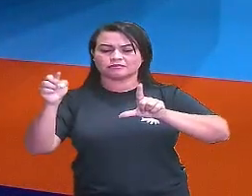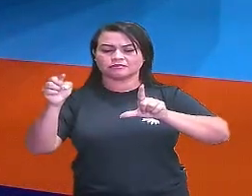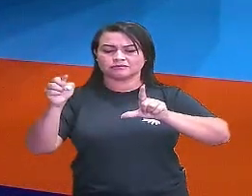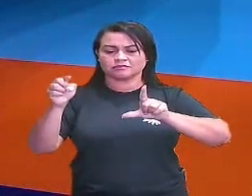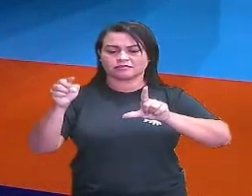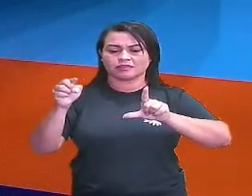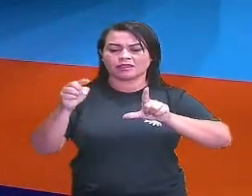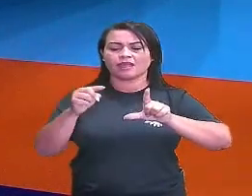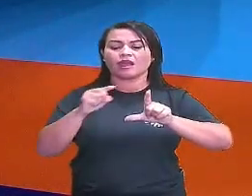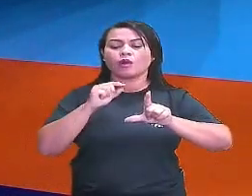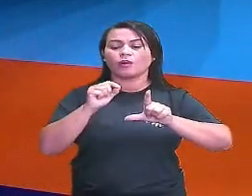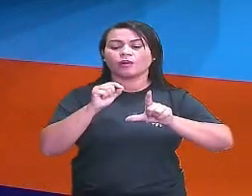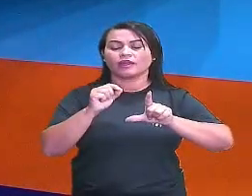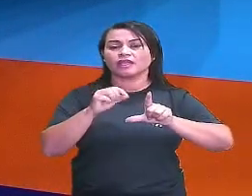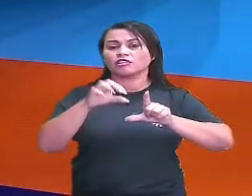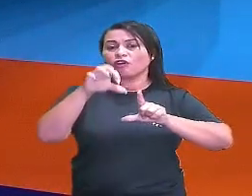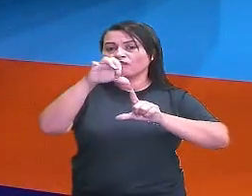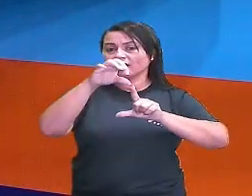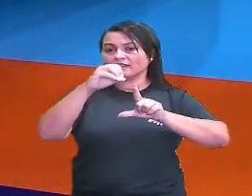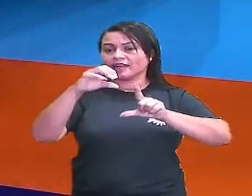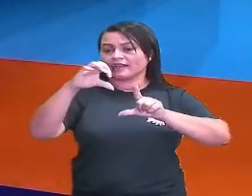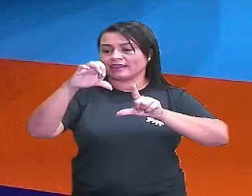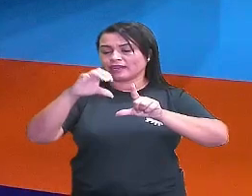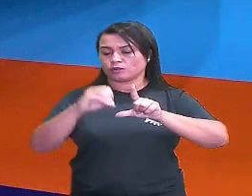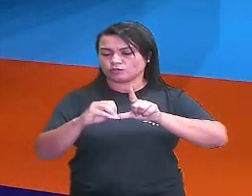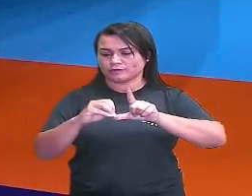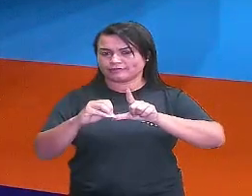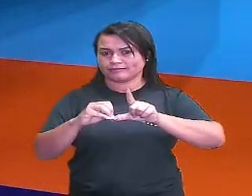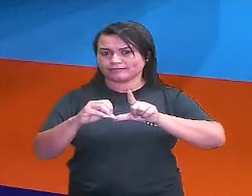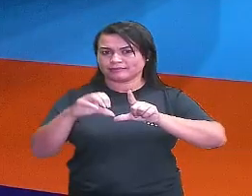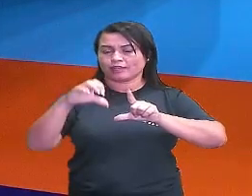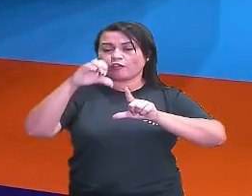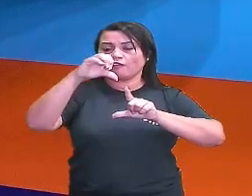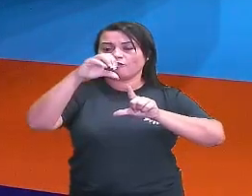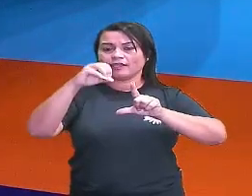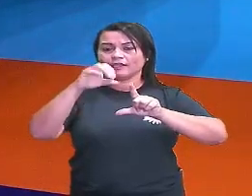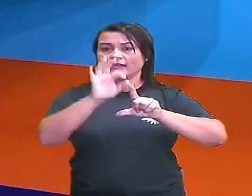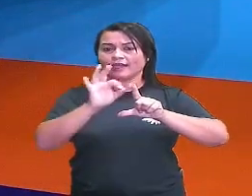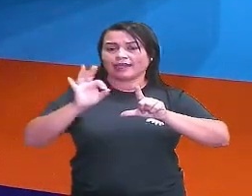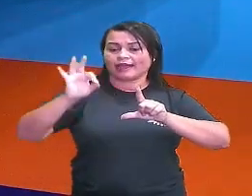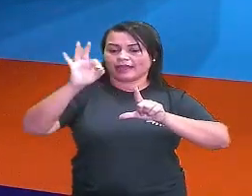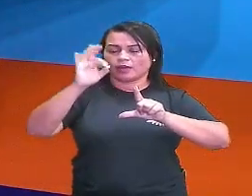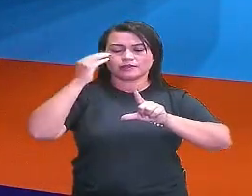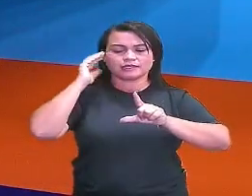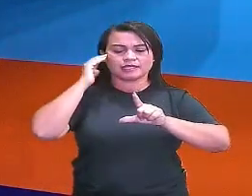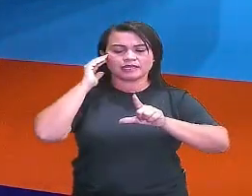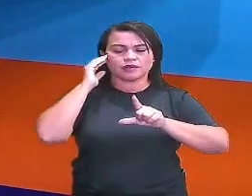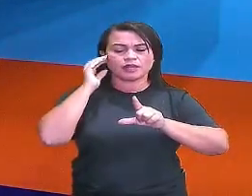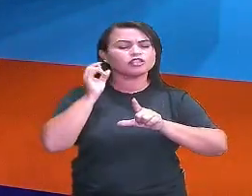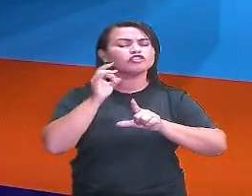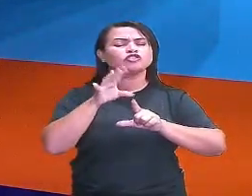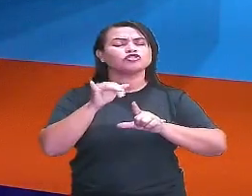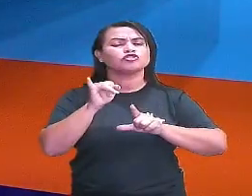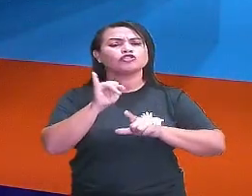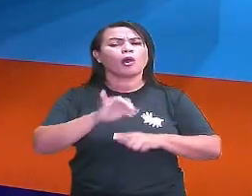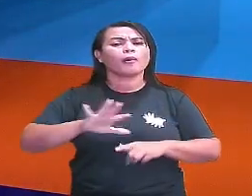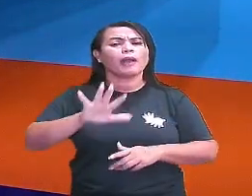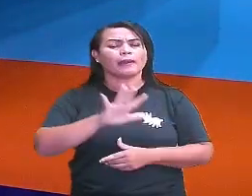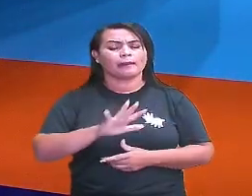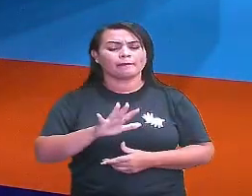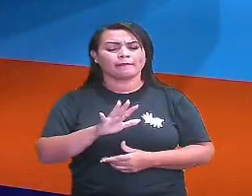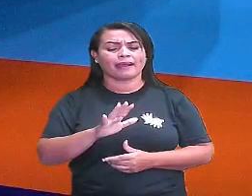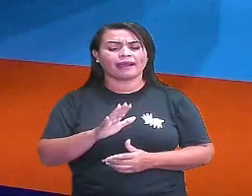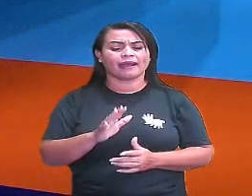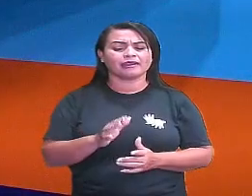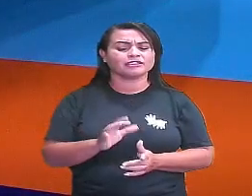tá? Onde elas se cruzam formando um ângulo de 90 graus. Beleza? Deu para entender? Aqui é só porque a imagem colocou